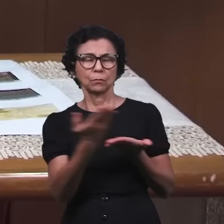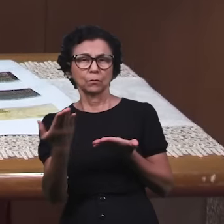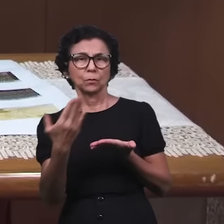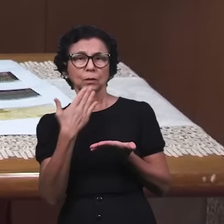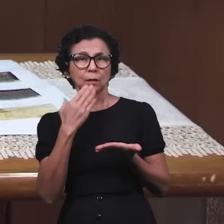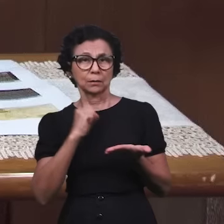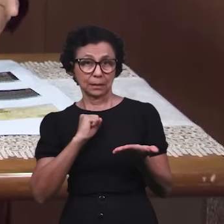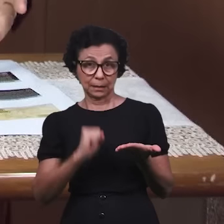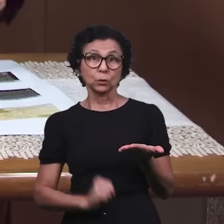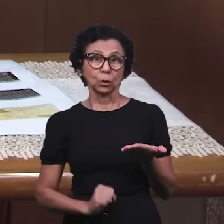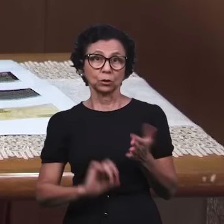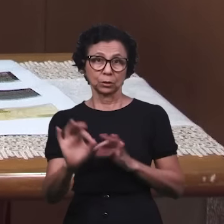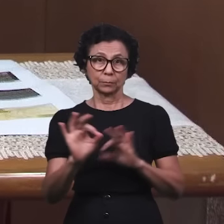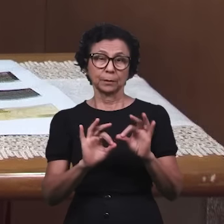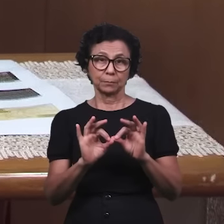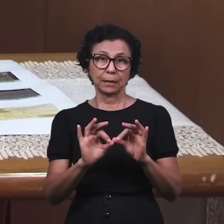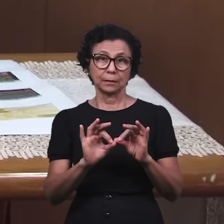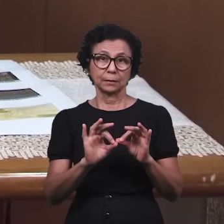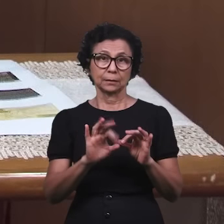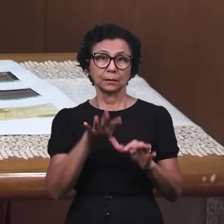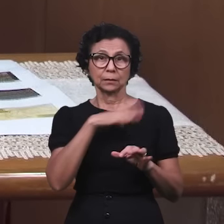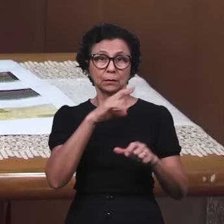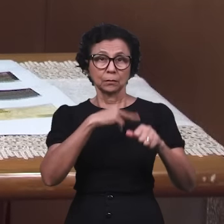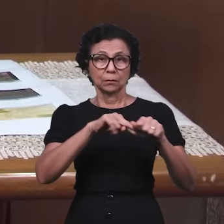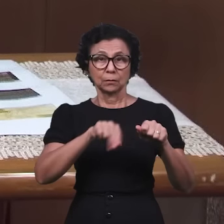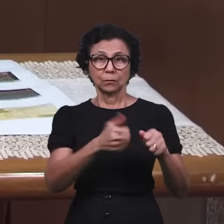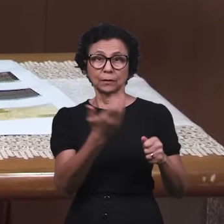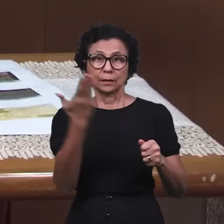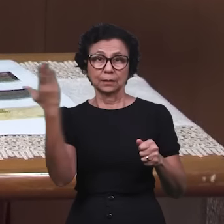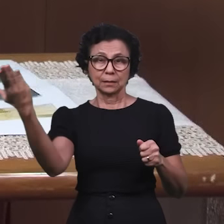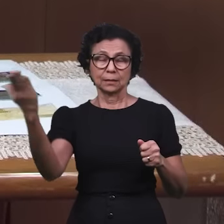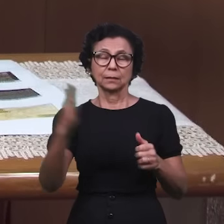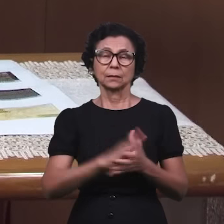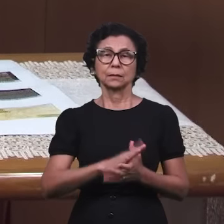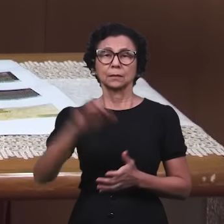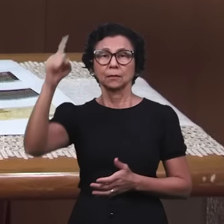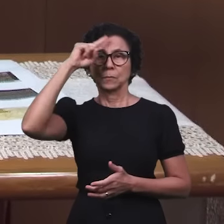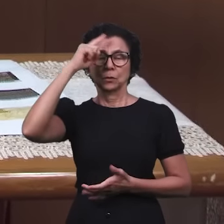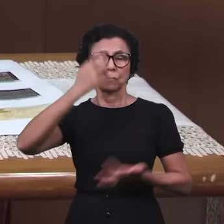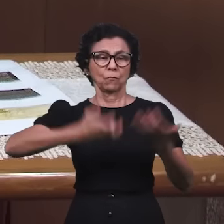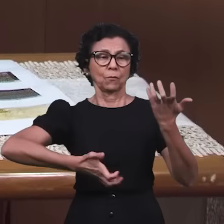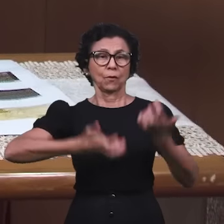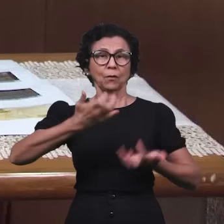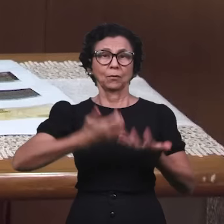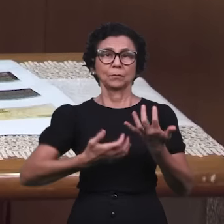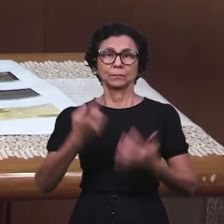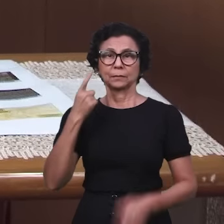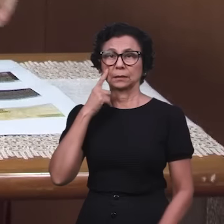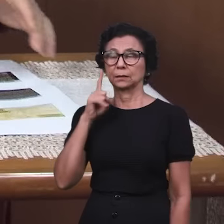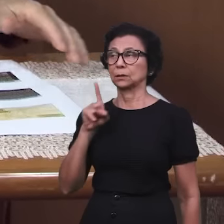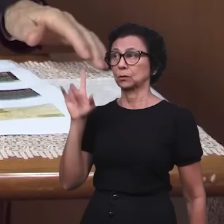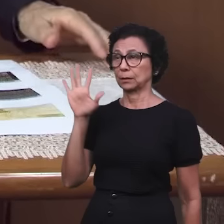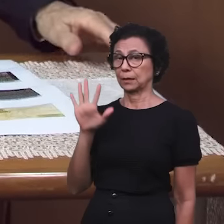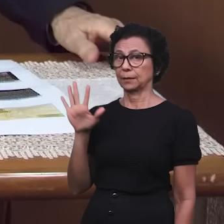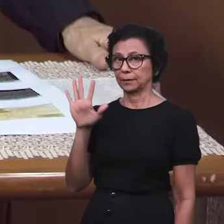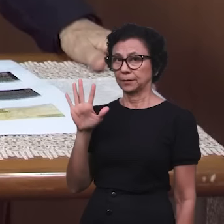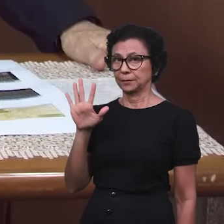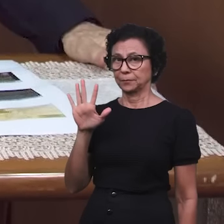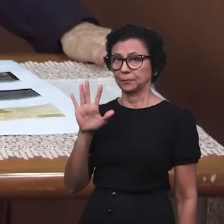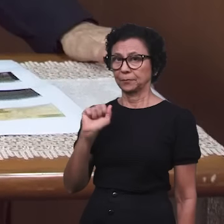Então Deus respondeu com fogo, mostrando a sua aceitação. E esse lugar aqui, que pode ser visualizado na tela, a Eira de